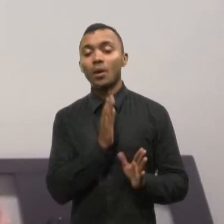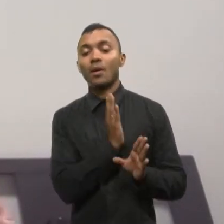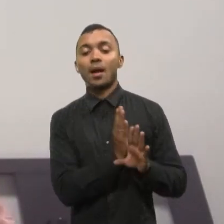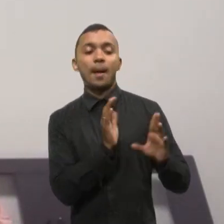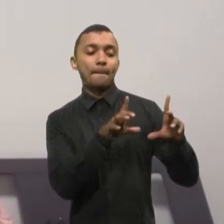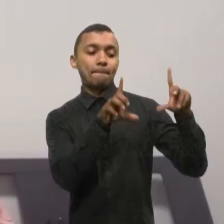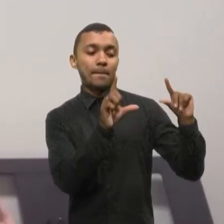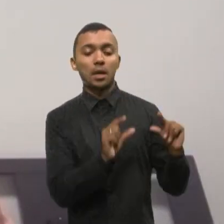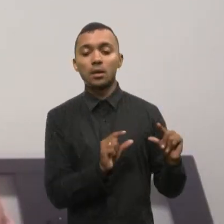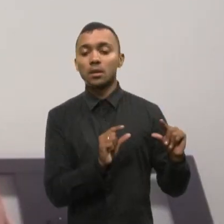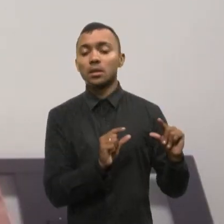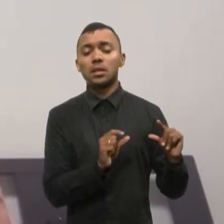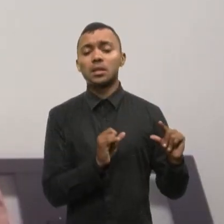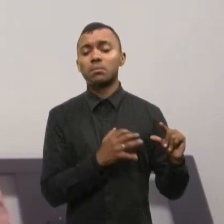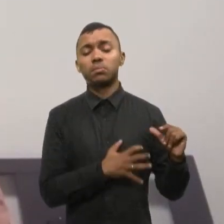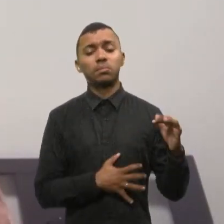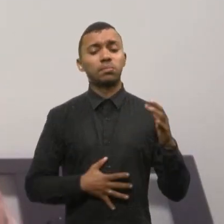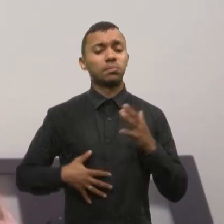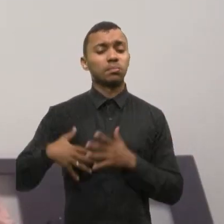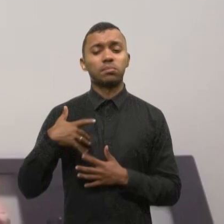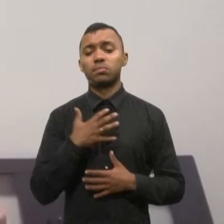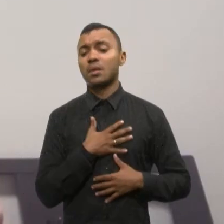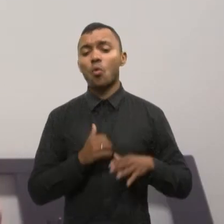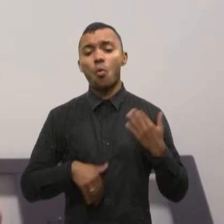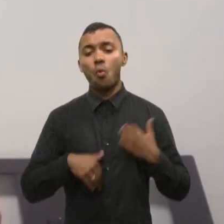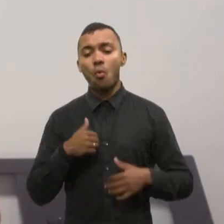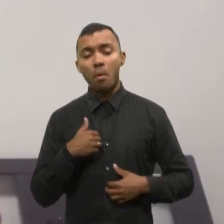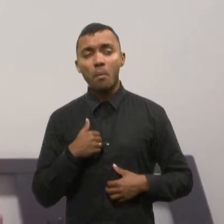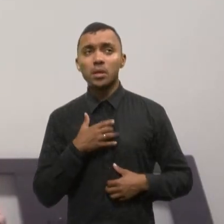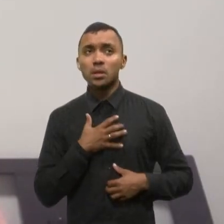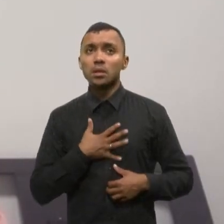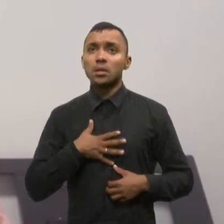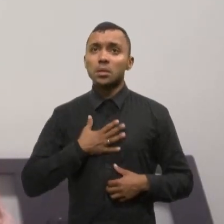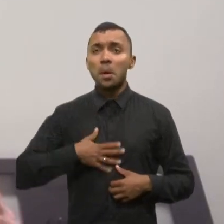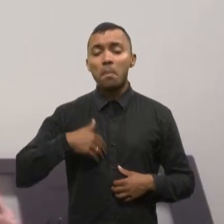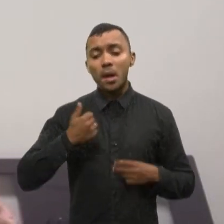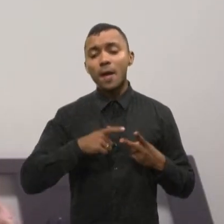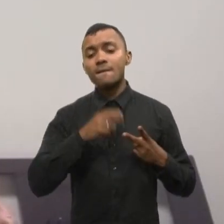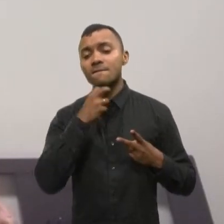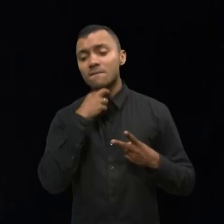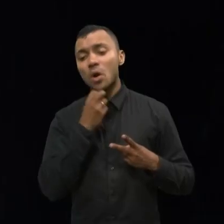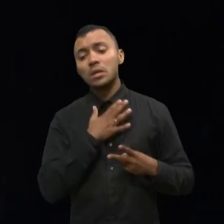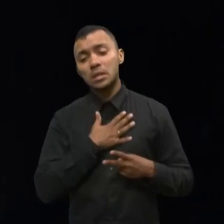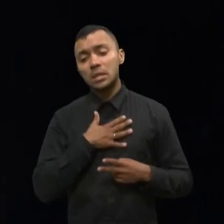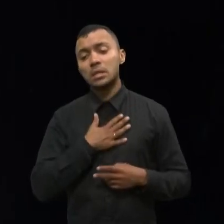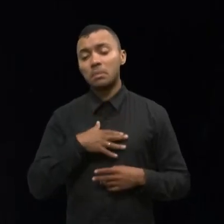pouco esse desconforto com o corpo, esse desconforto com a voz.